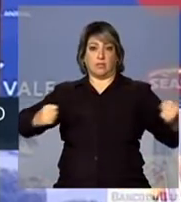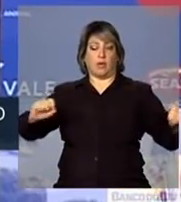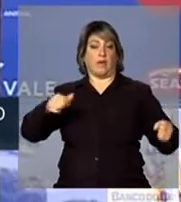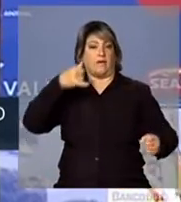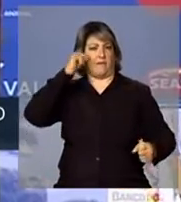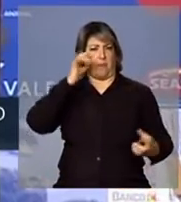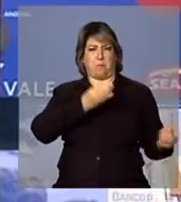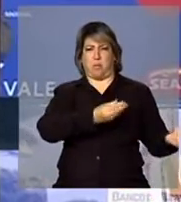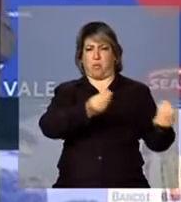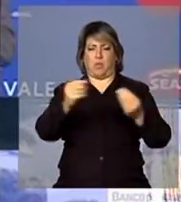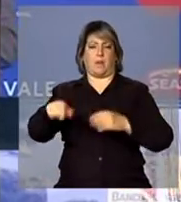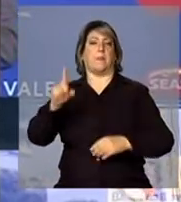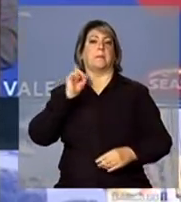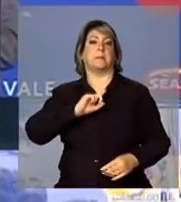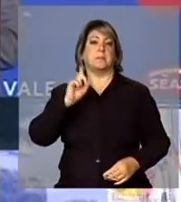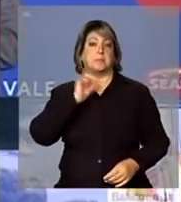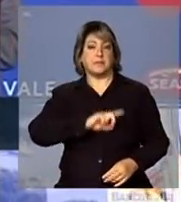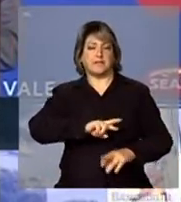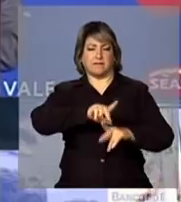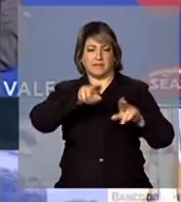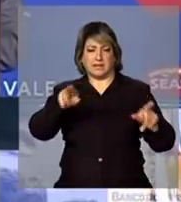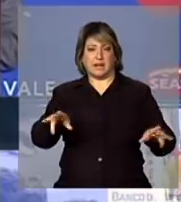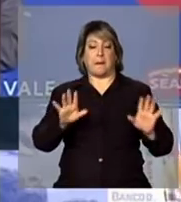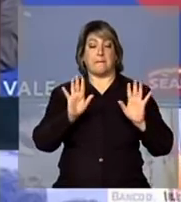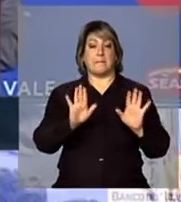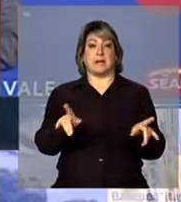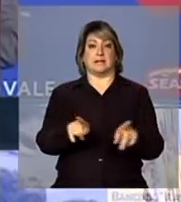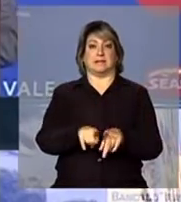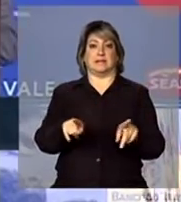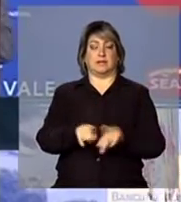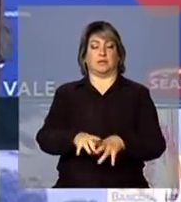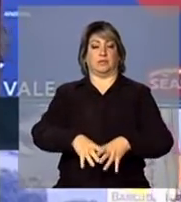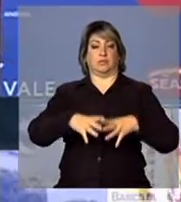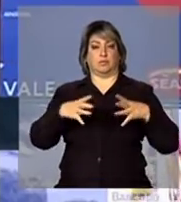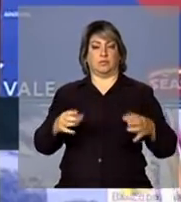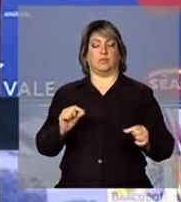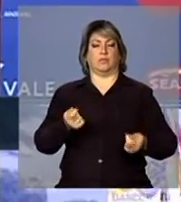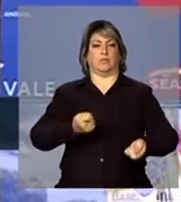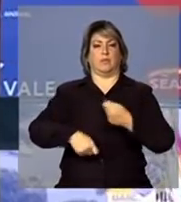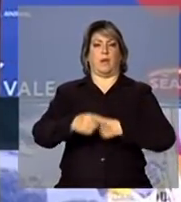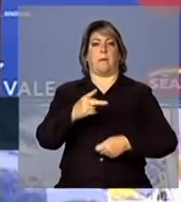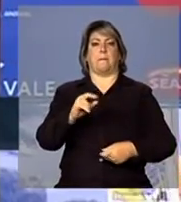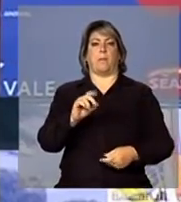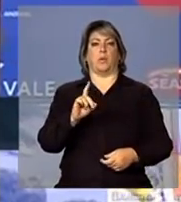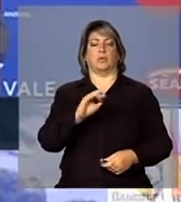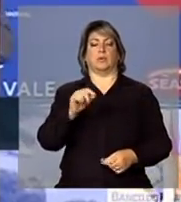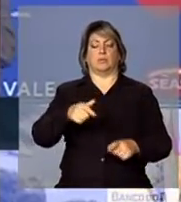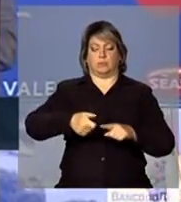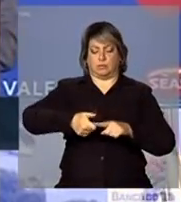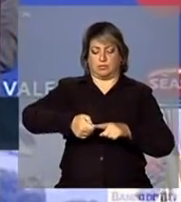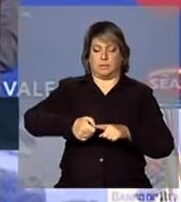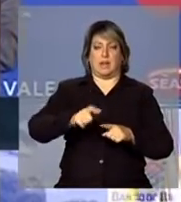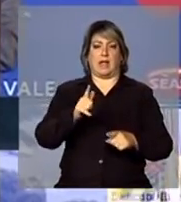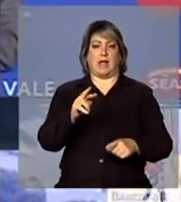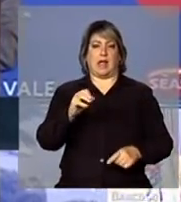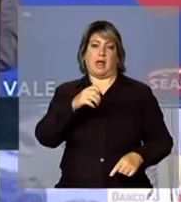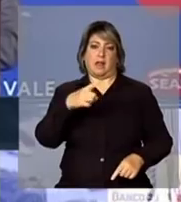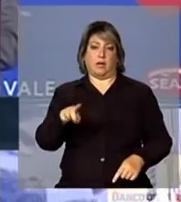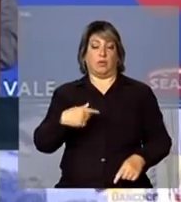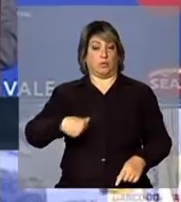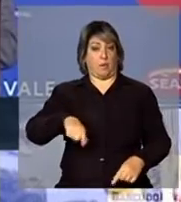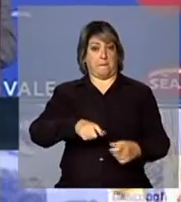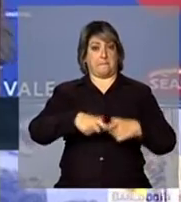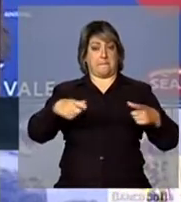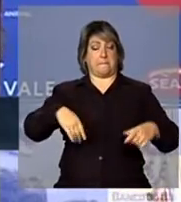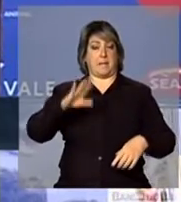rebanho em todos os seus segmentos, mas também pela pujança da nossa produção de grãos. Somos o maior produtor brasileiro, não